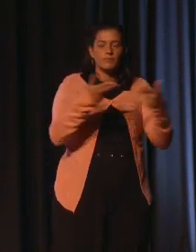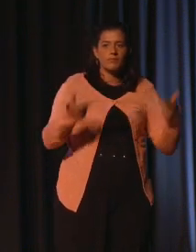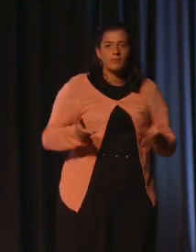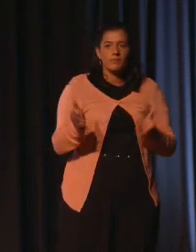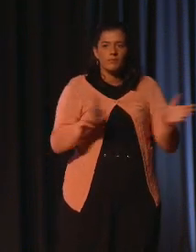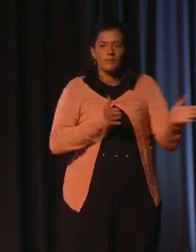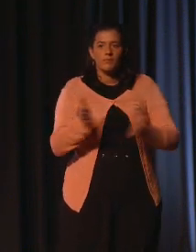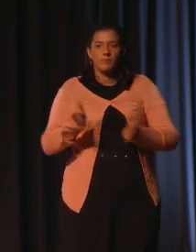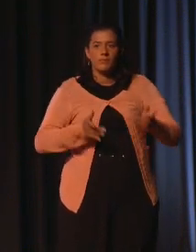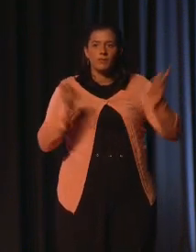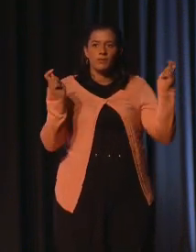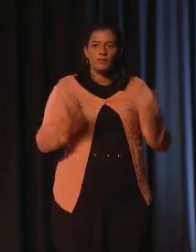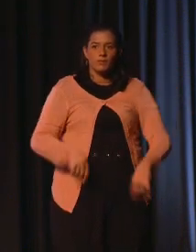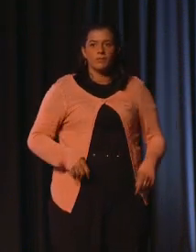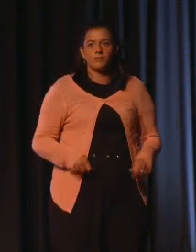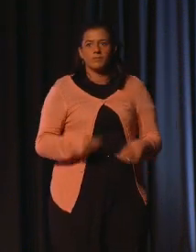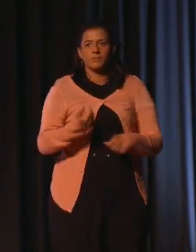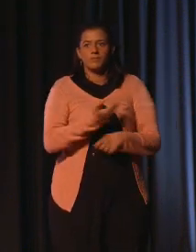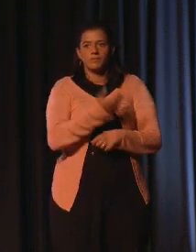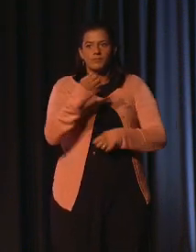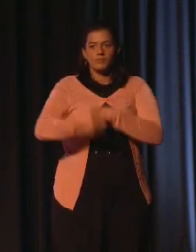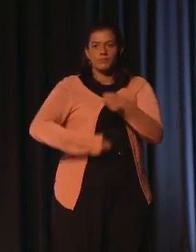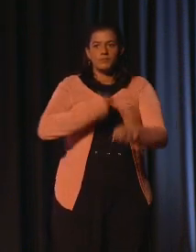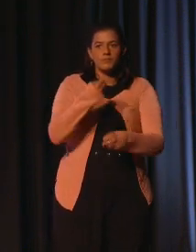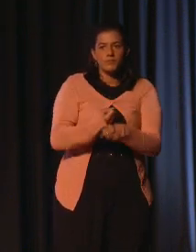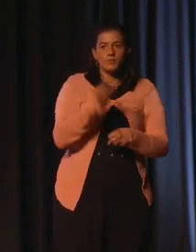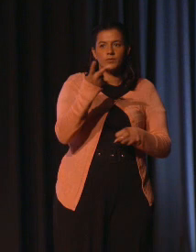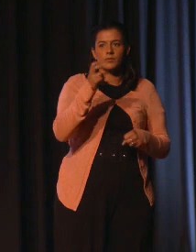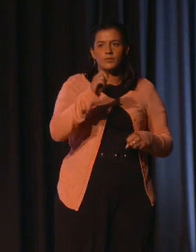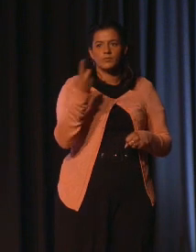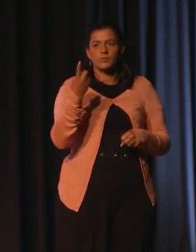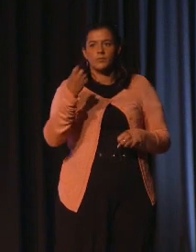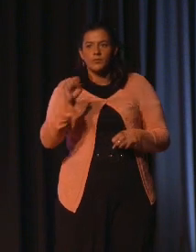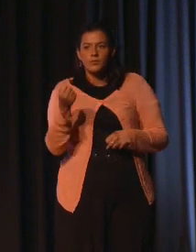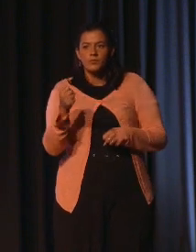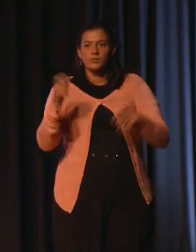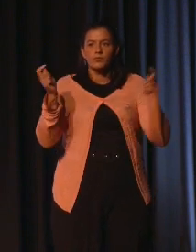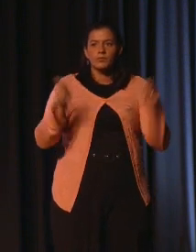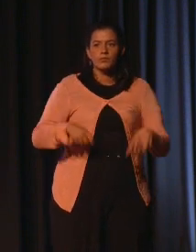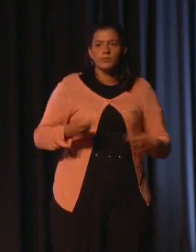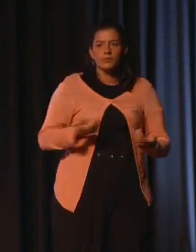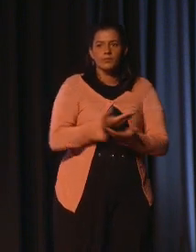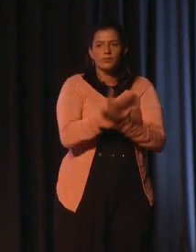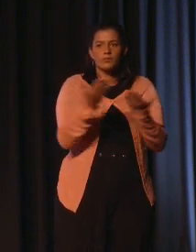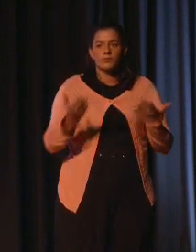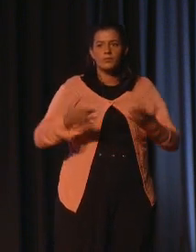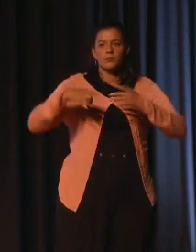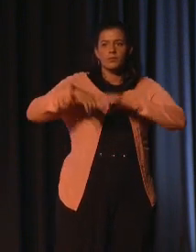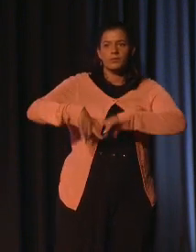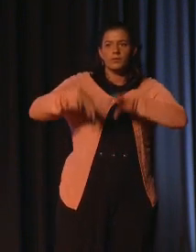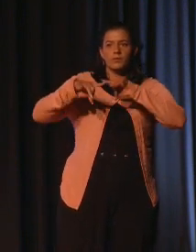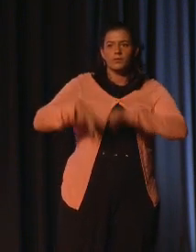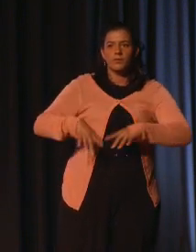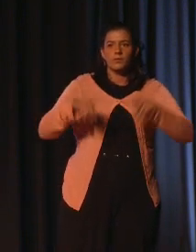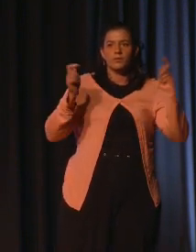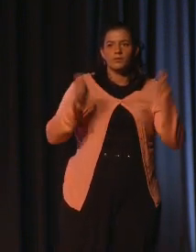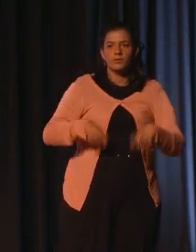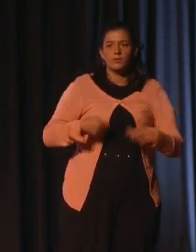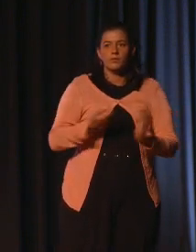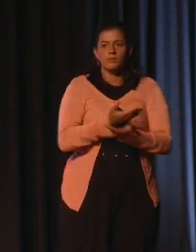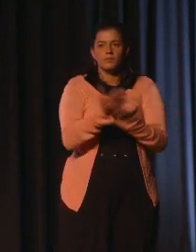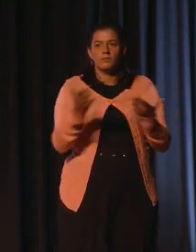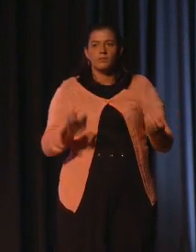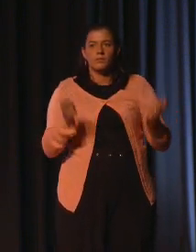Web com aglopatias. Então, de 2018 para cá, a gente tem feito visitas técnicas, né, nesse